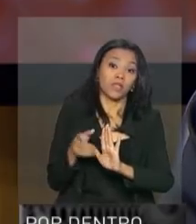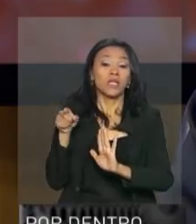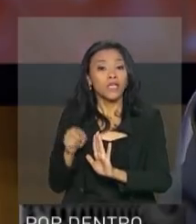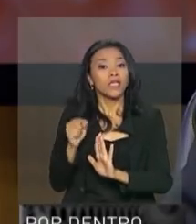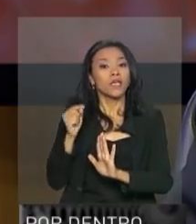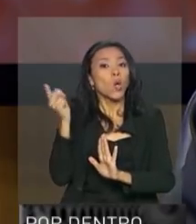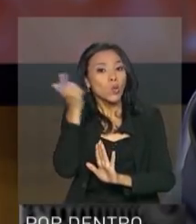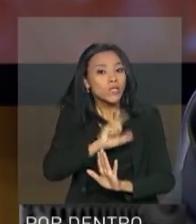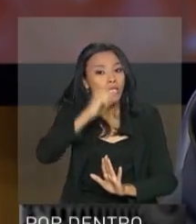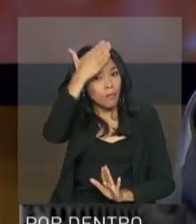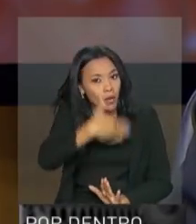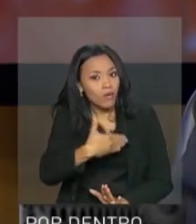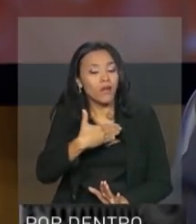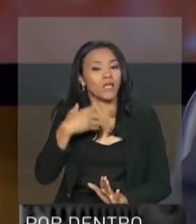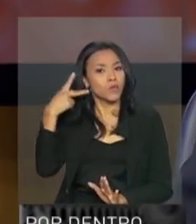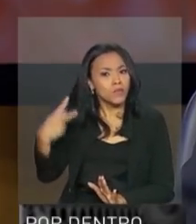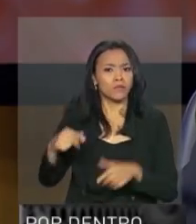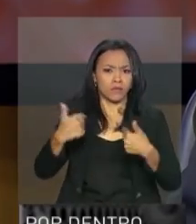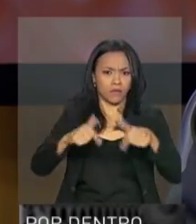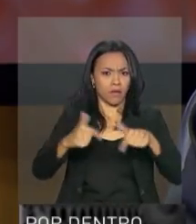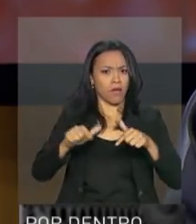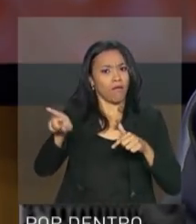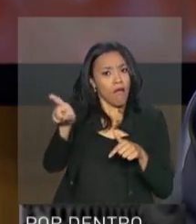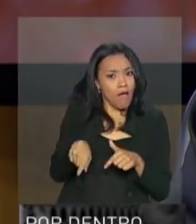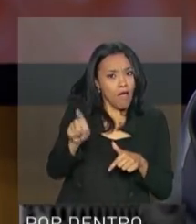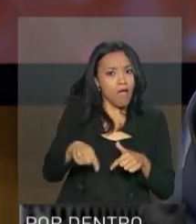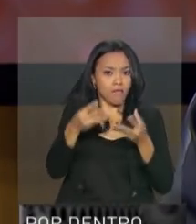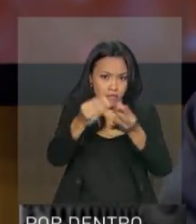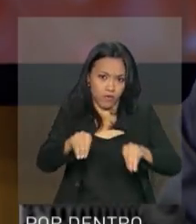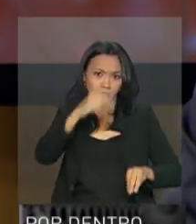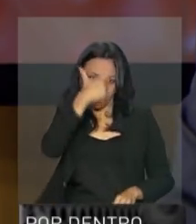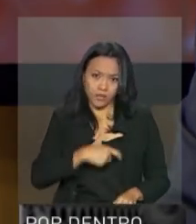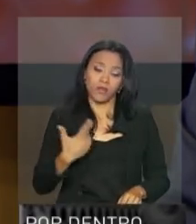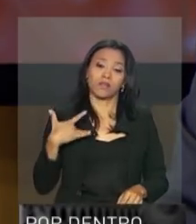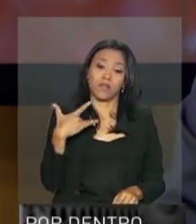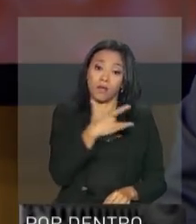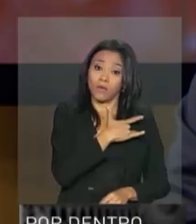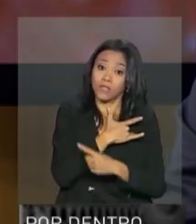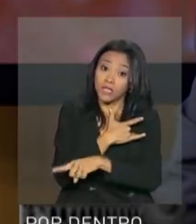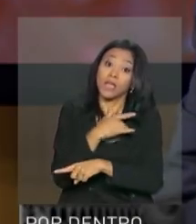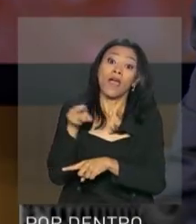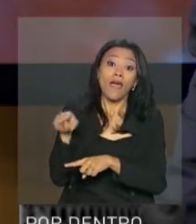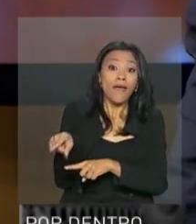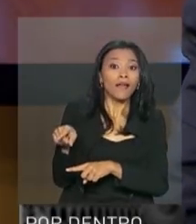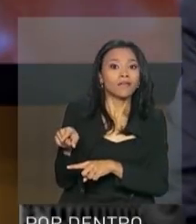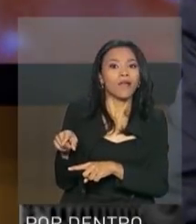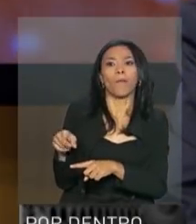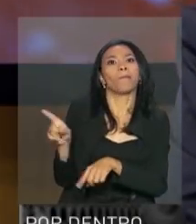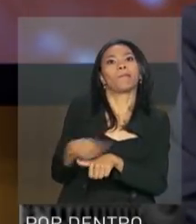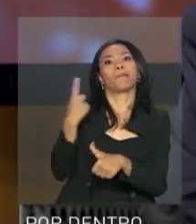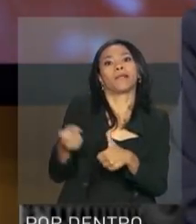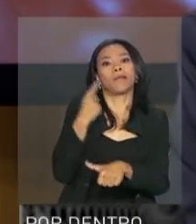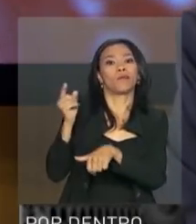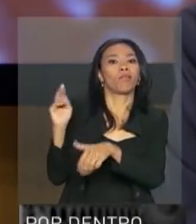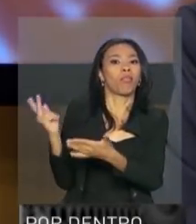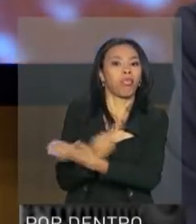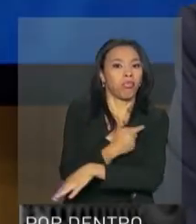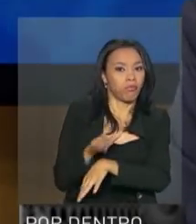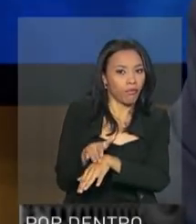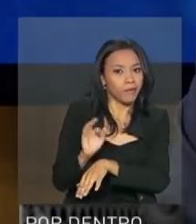comprovar que o trabalho é um trabalho que efetivamente prejudica a saúde, não quer dizer que ela tem que ficar doente, mas sim que o